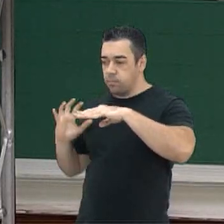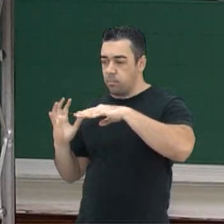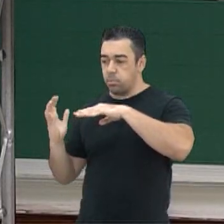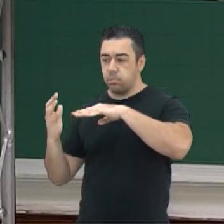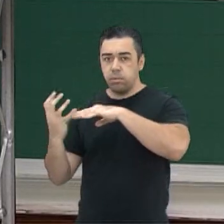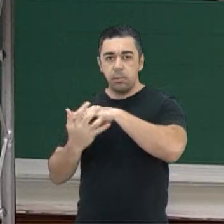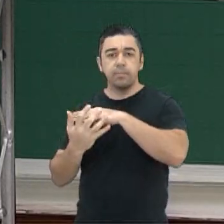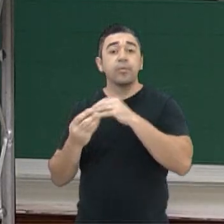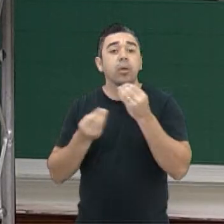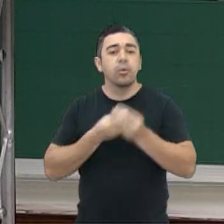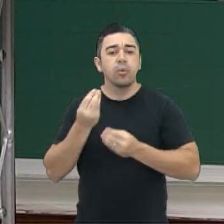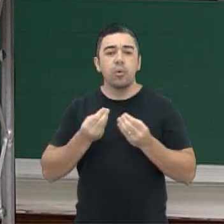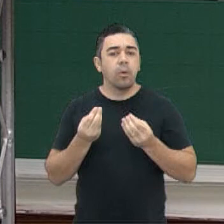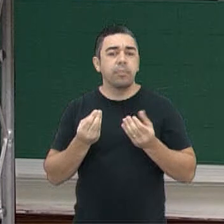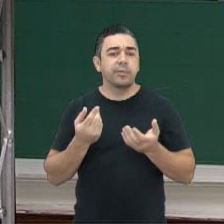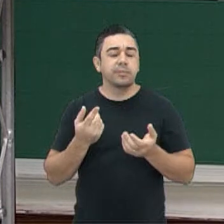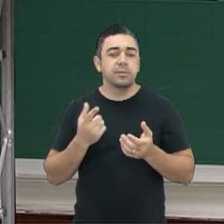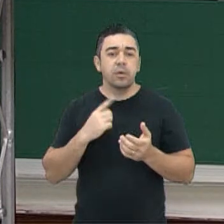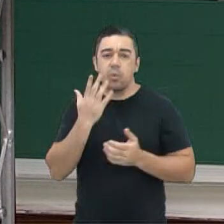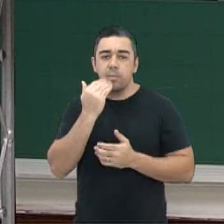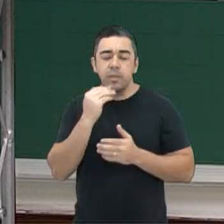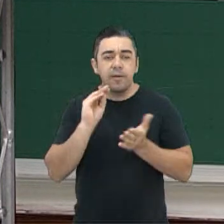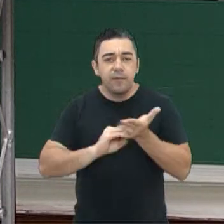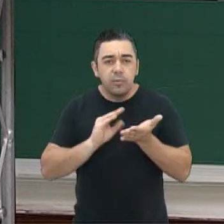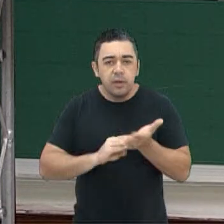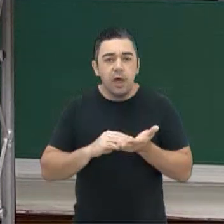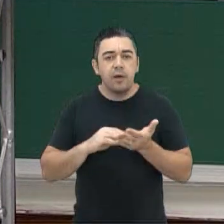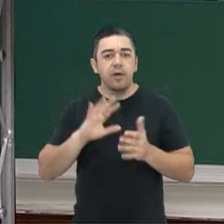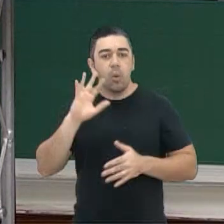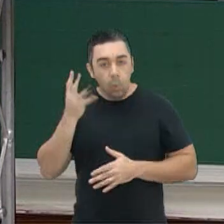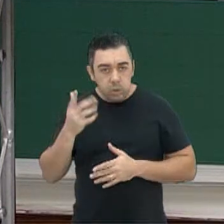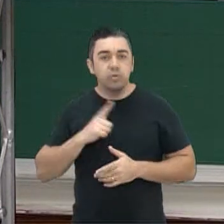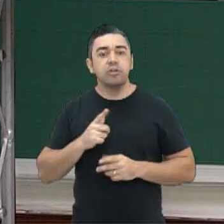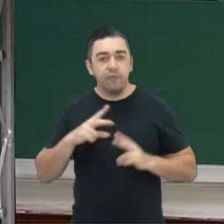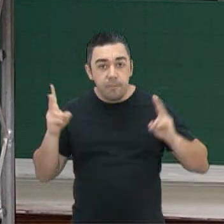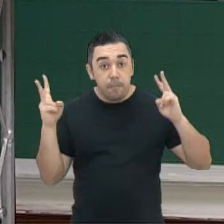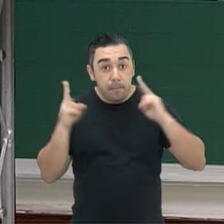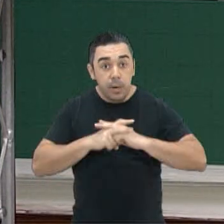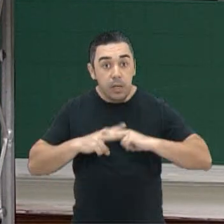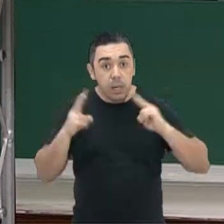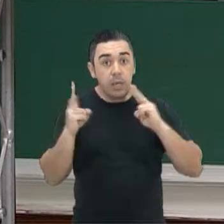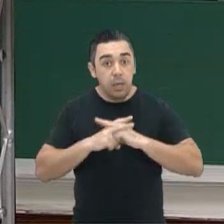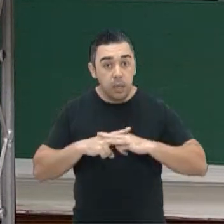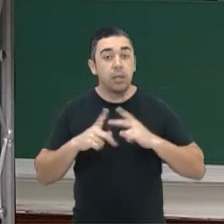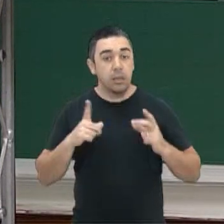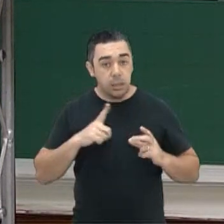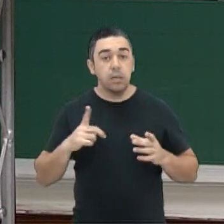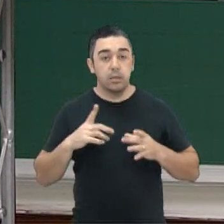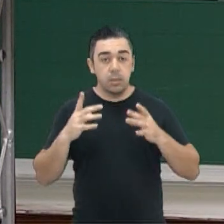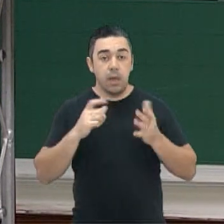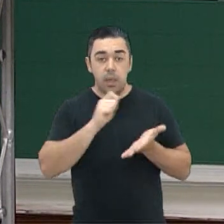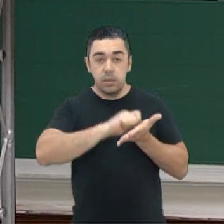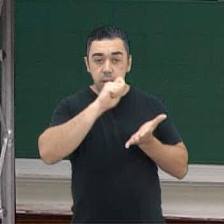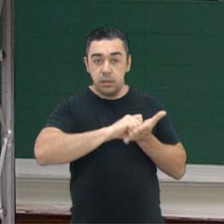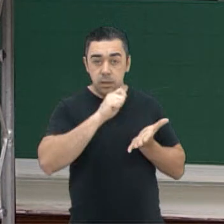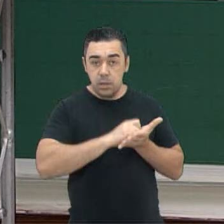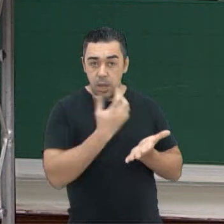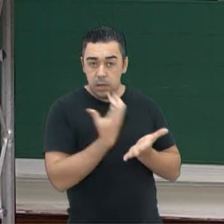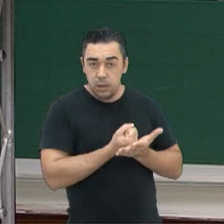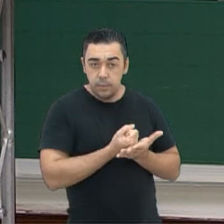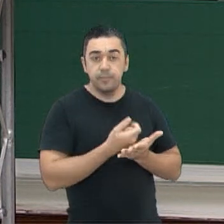armamentos, chegou uma hora que era uma situação de luta corporal até. Alguns relatos históricos de